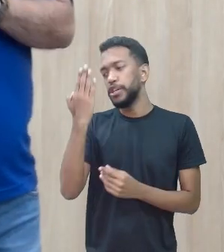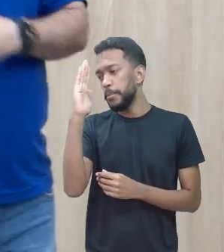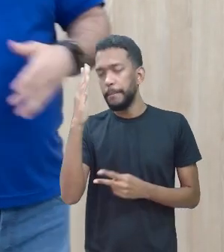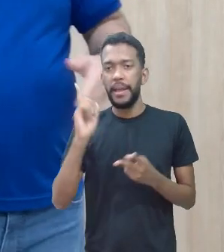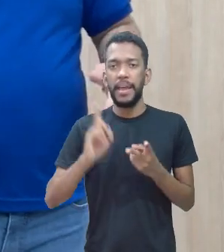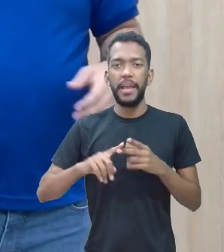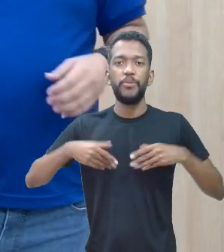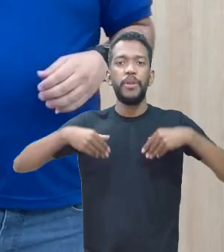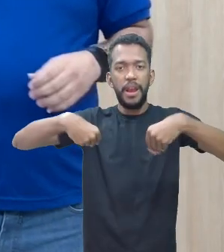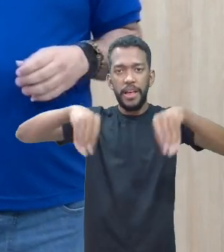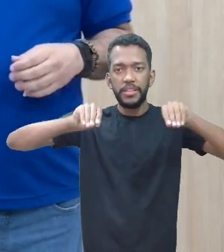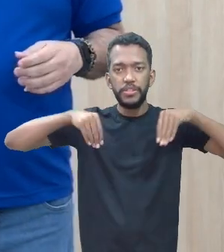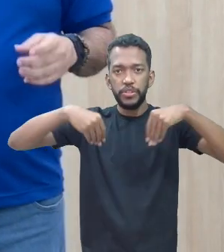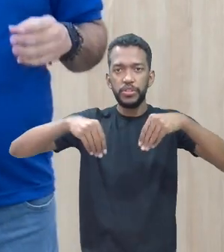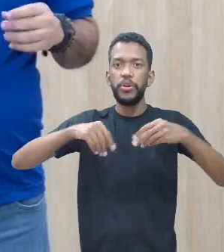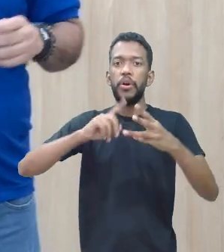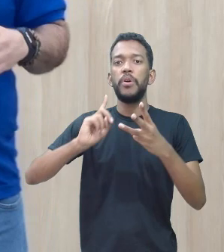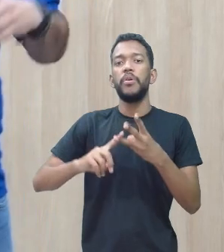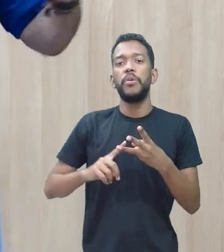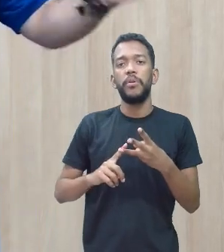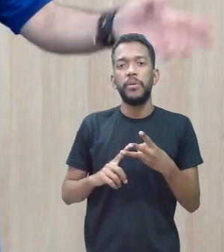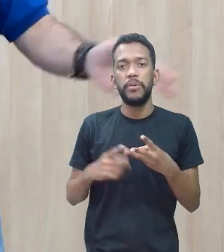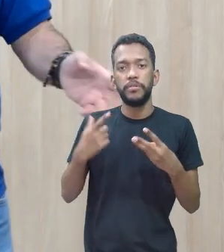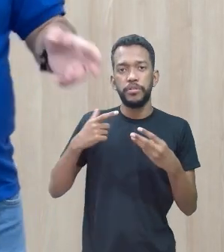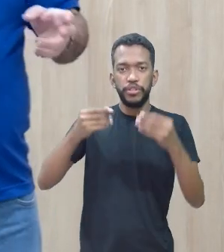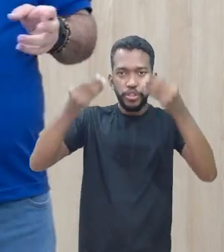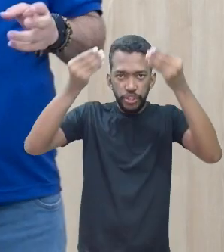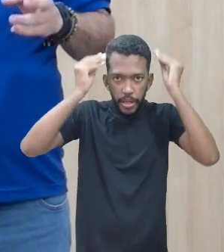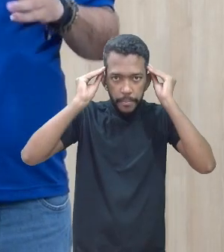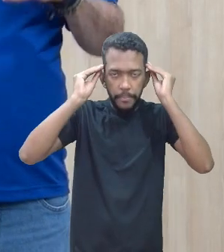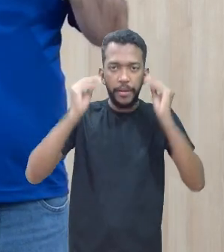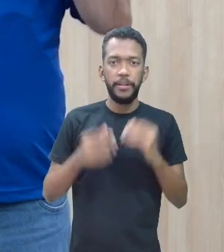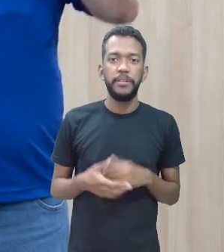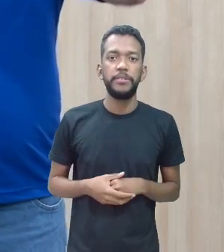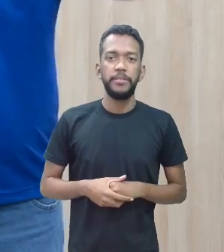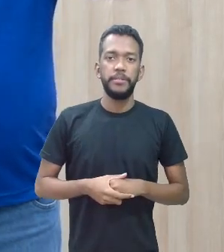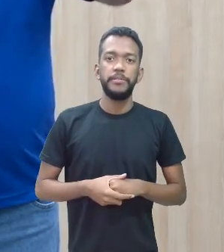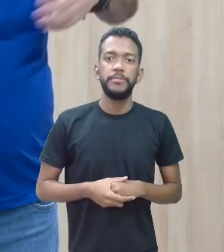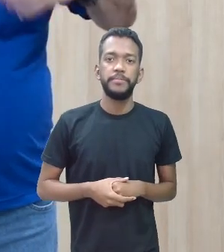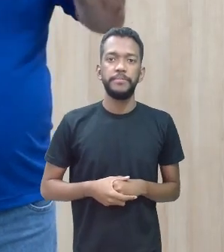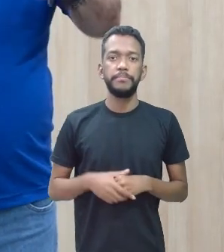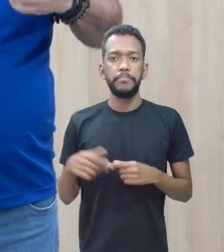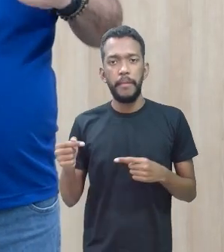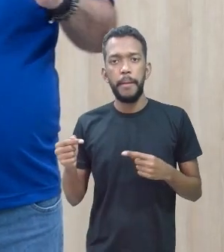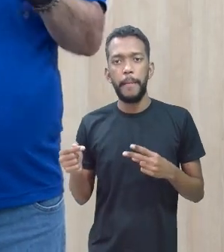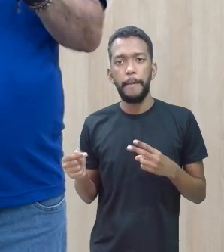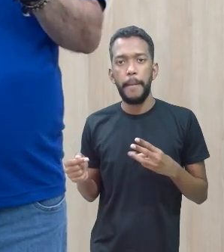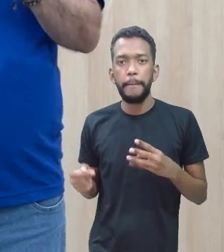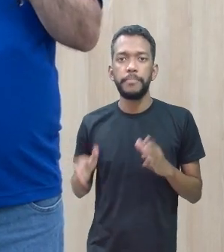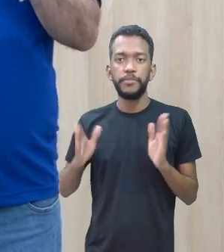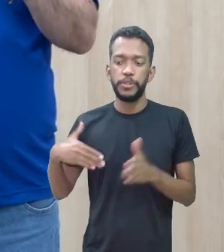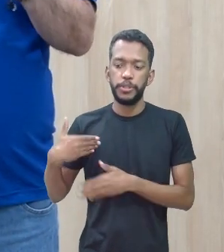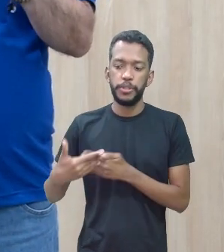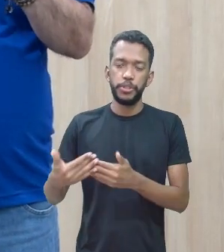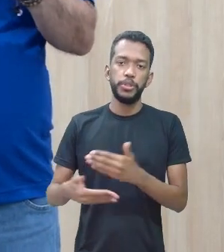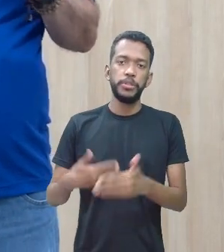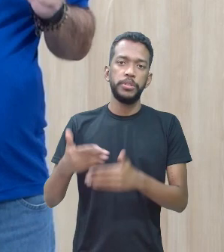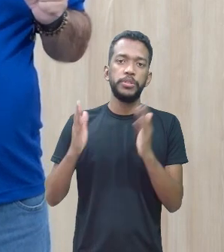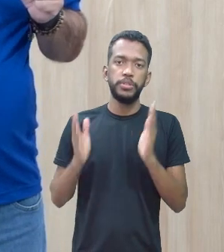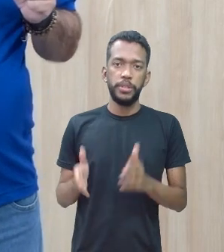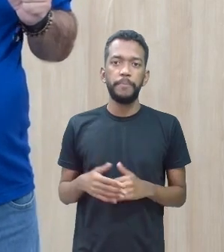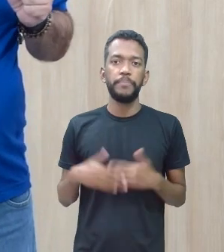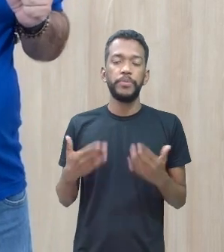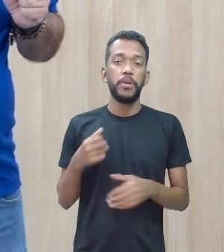um lençol, certo? Um chapéu, e isso foi se estabelecendo. Até que, a partir